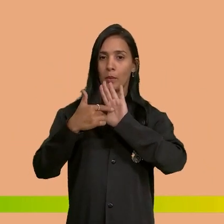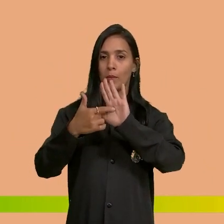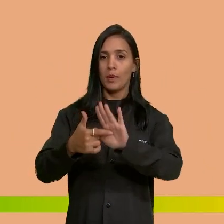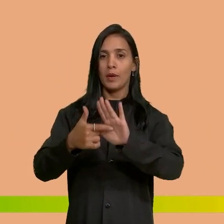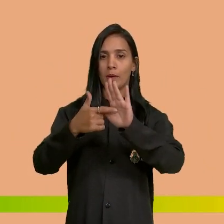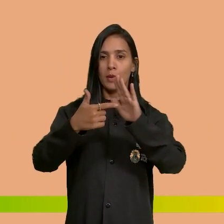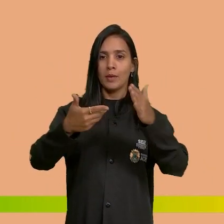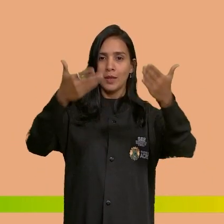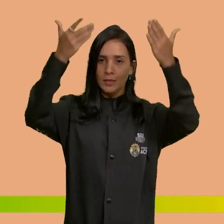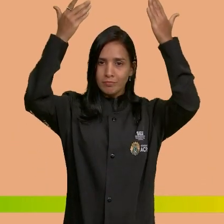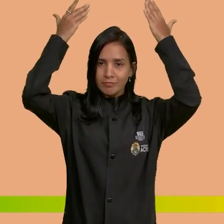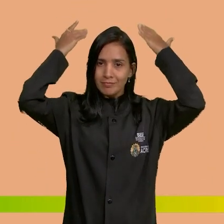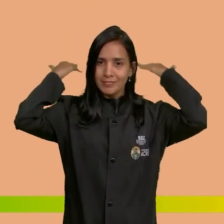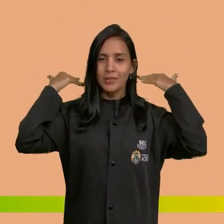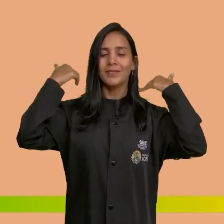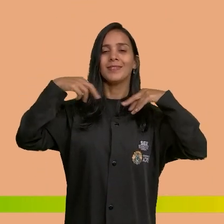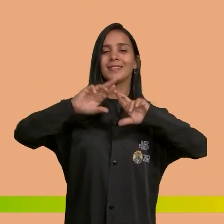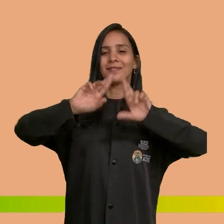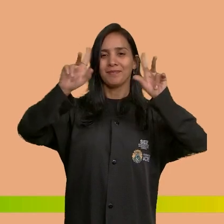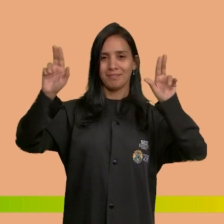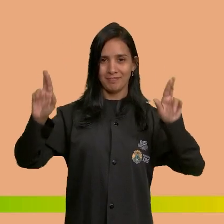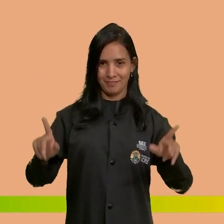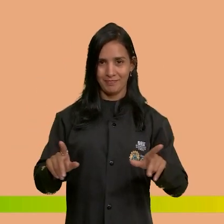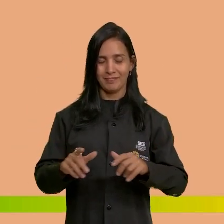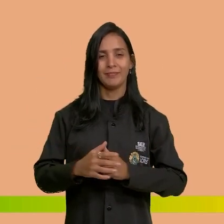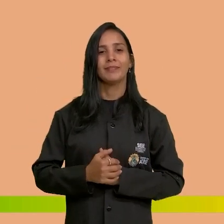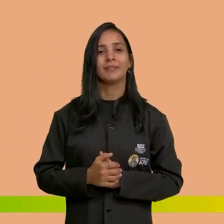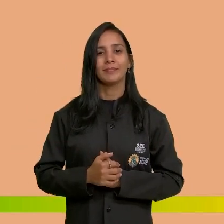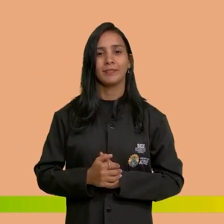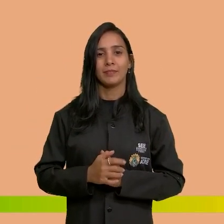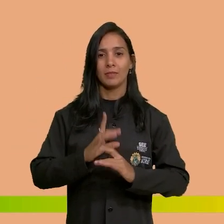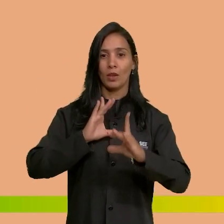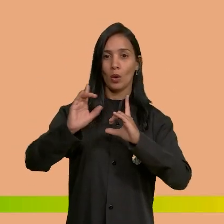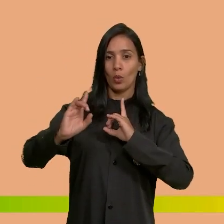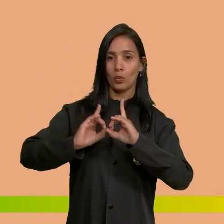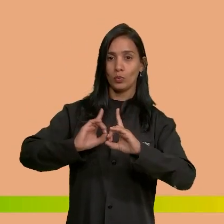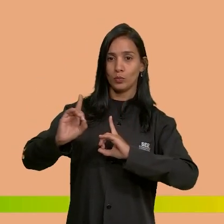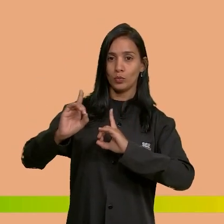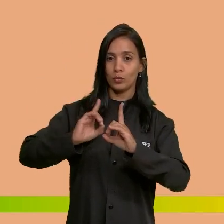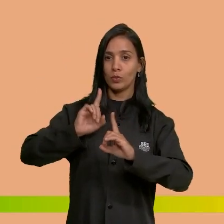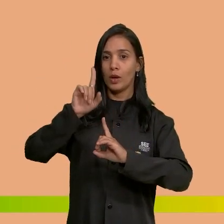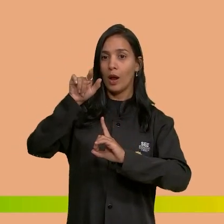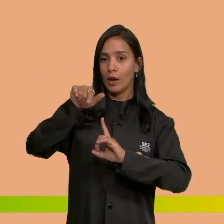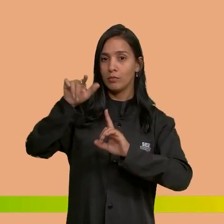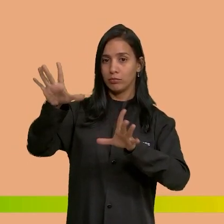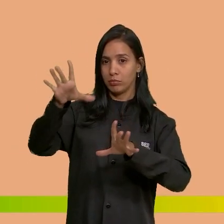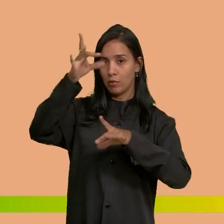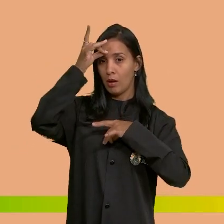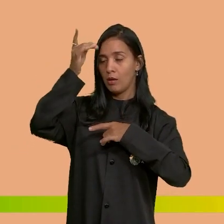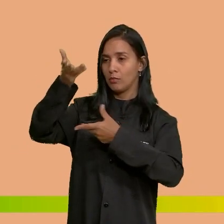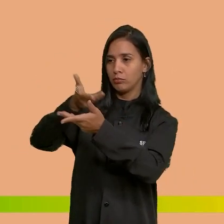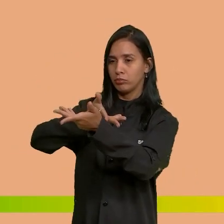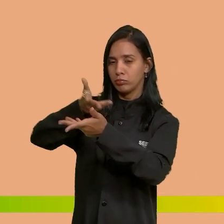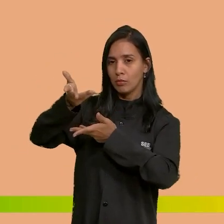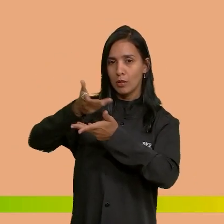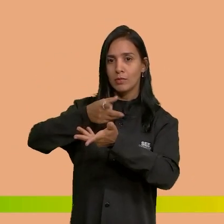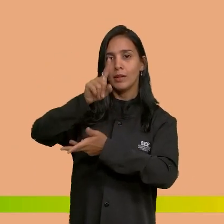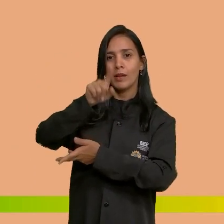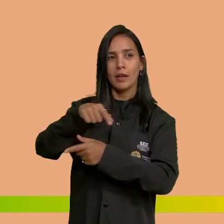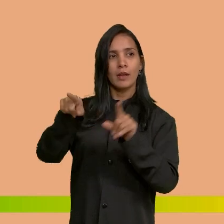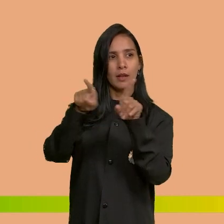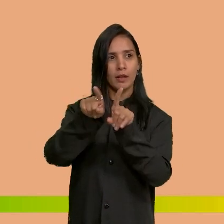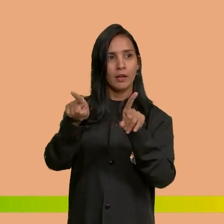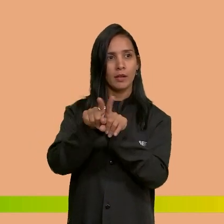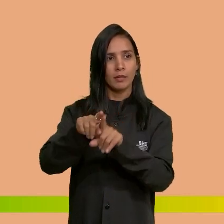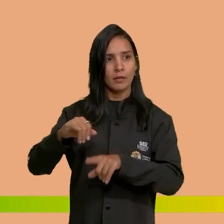Os diálogos são falas dos personagens em uma peça teatral essencial ao